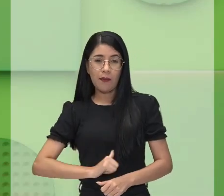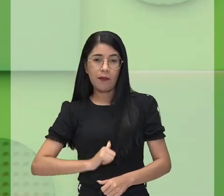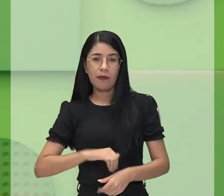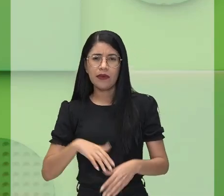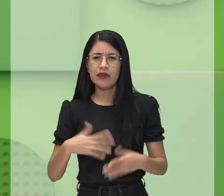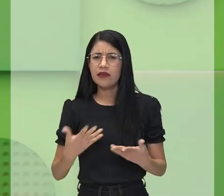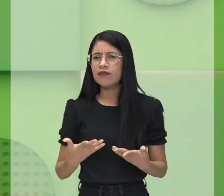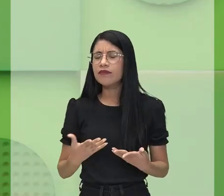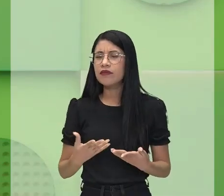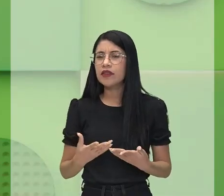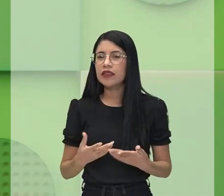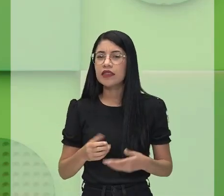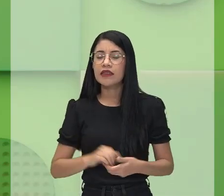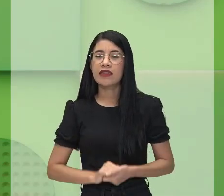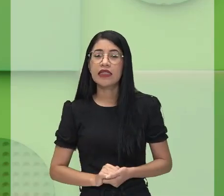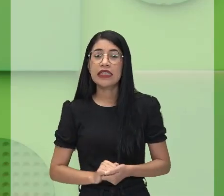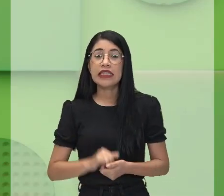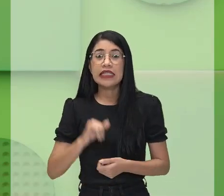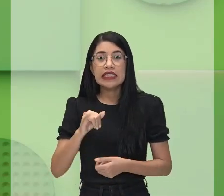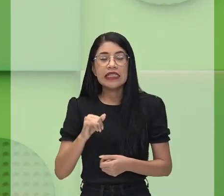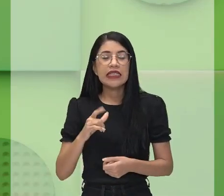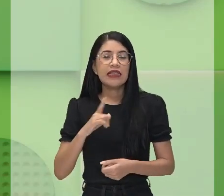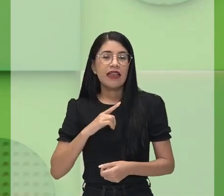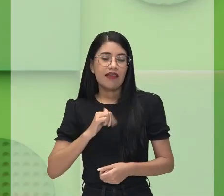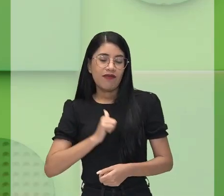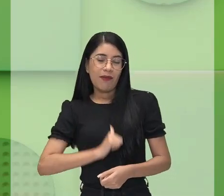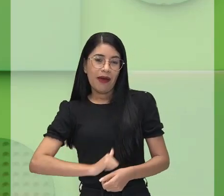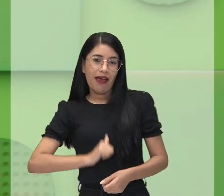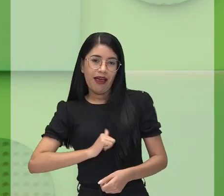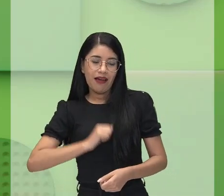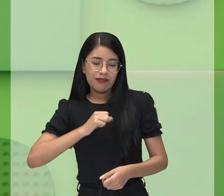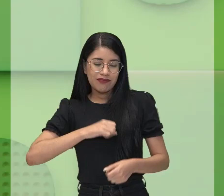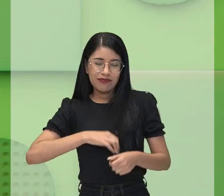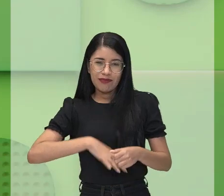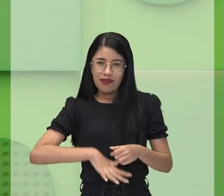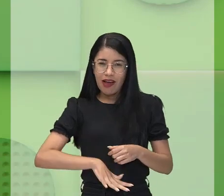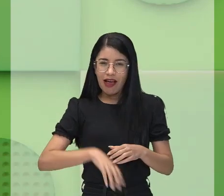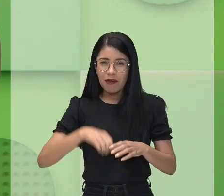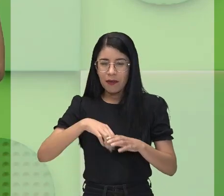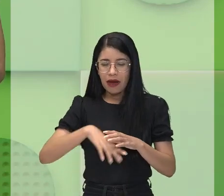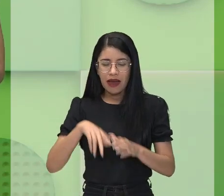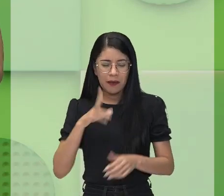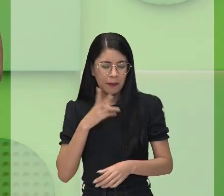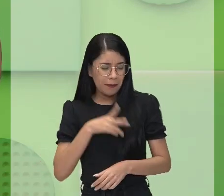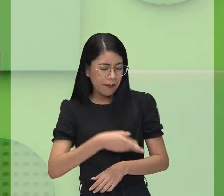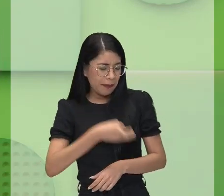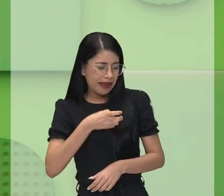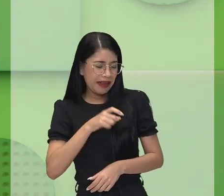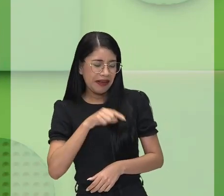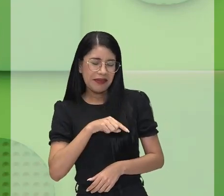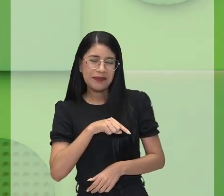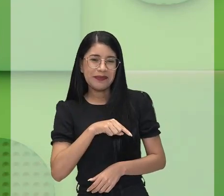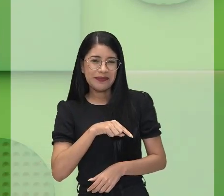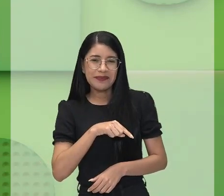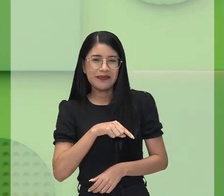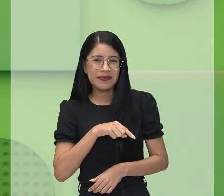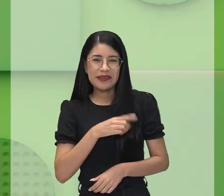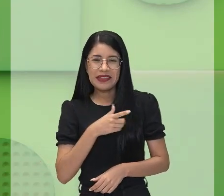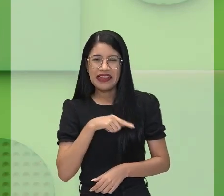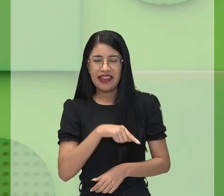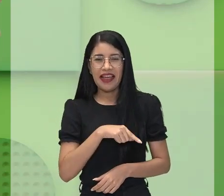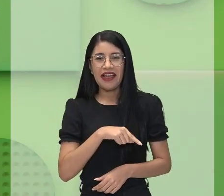Pessoal, quando sai vermes nas fezes, que você olha assim para o vaso e ele está